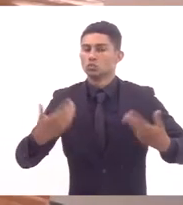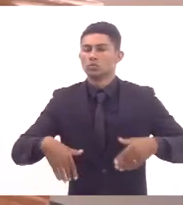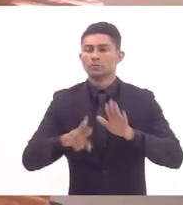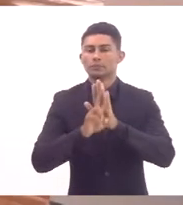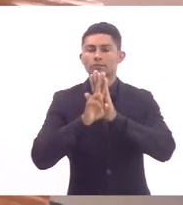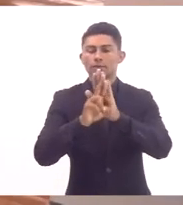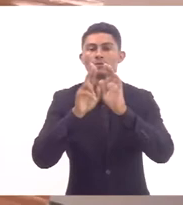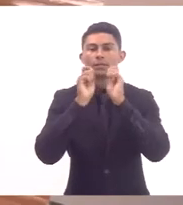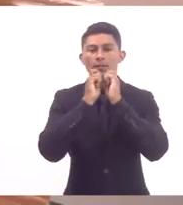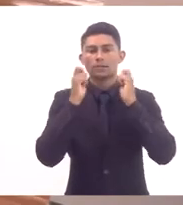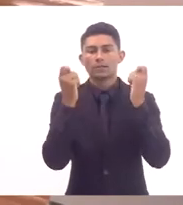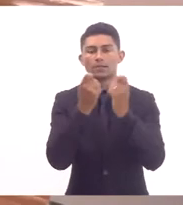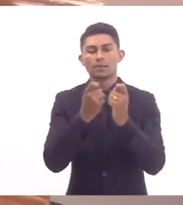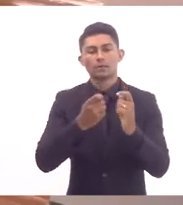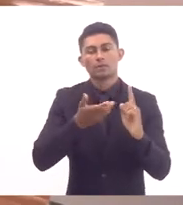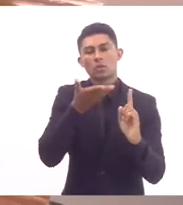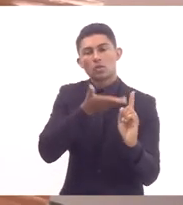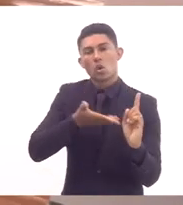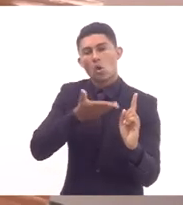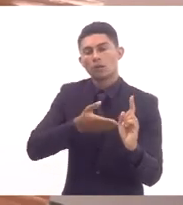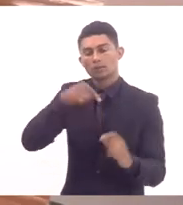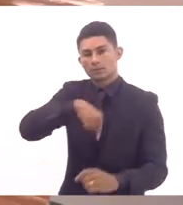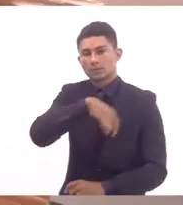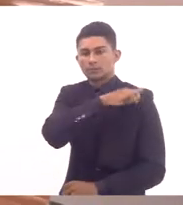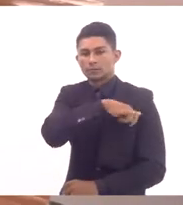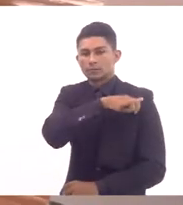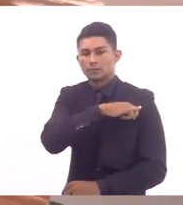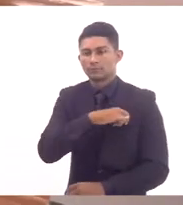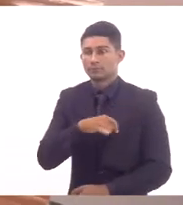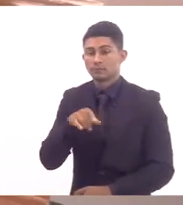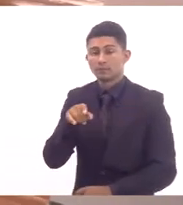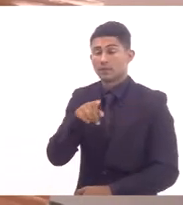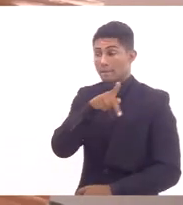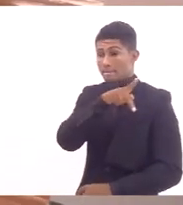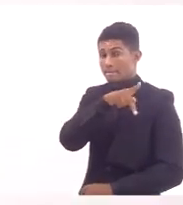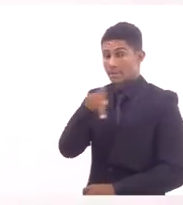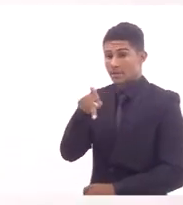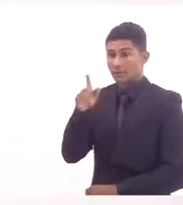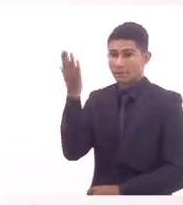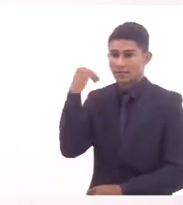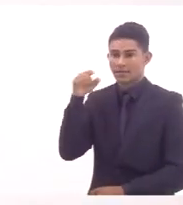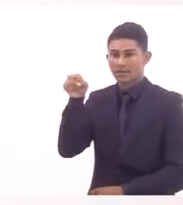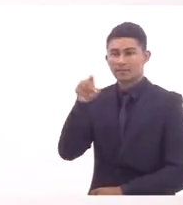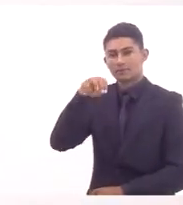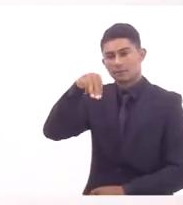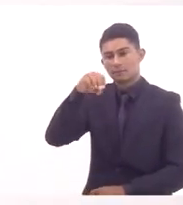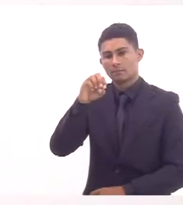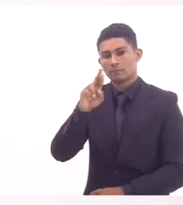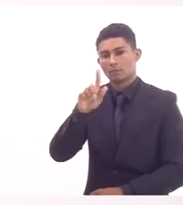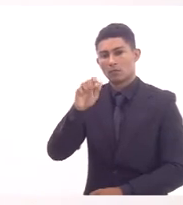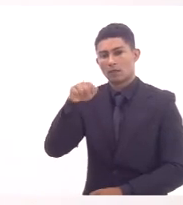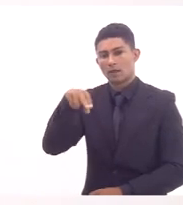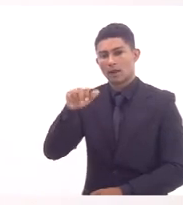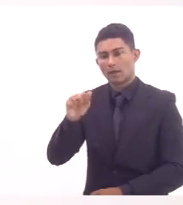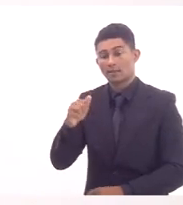Associação dos do Estado do Rio de Janeiro presidida por vários anos magistralmente pela Morgana e agora atualmente presidida pela